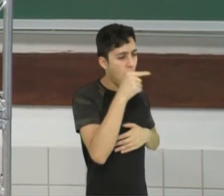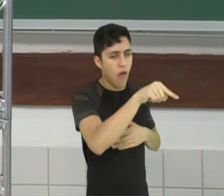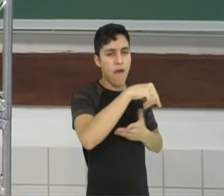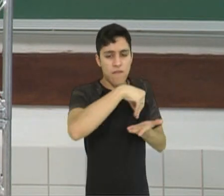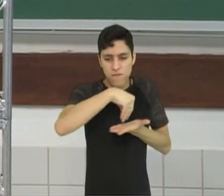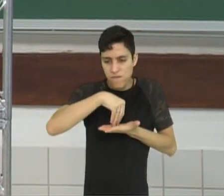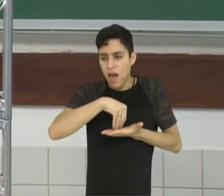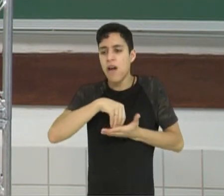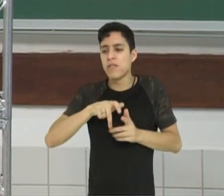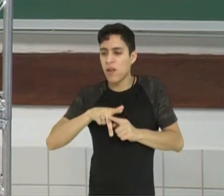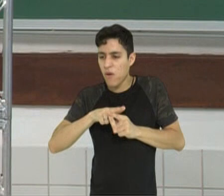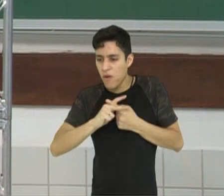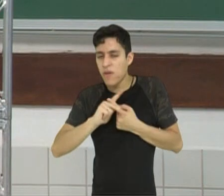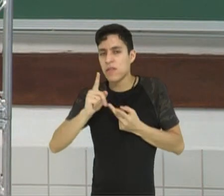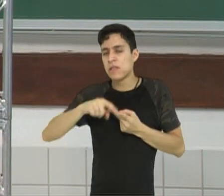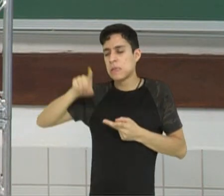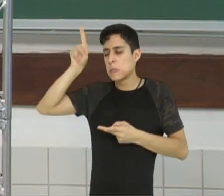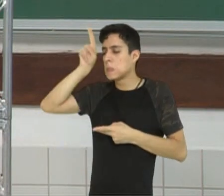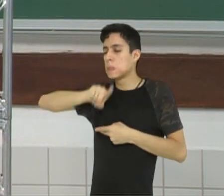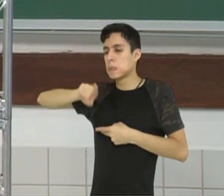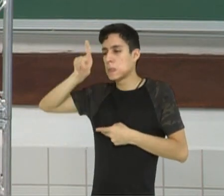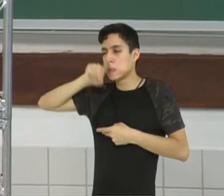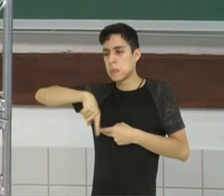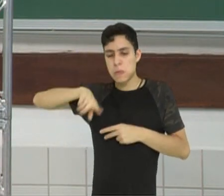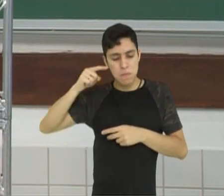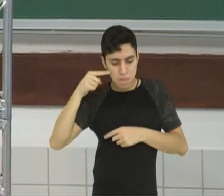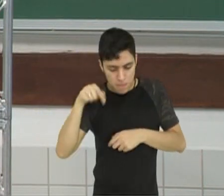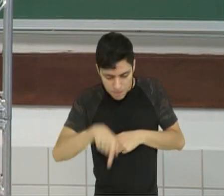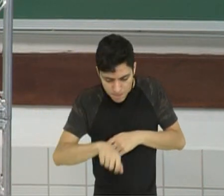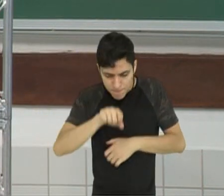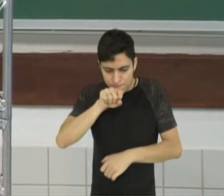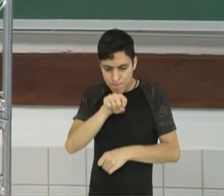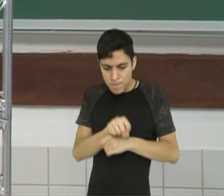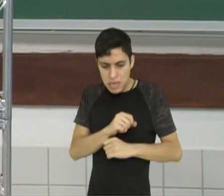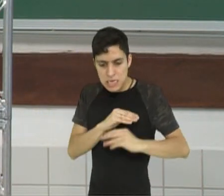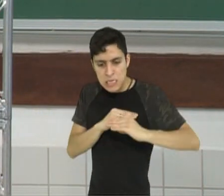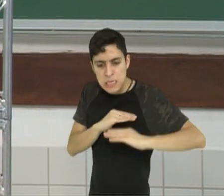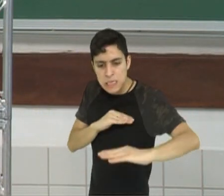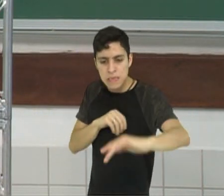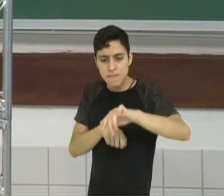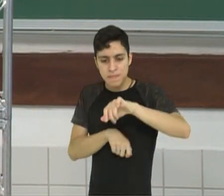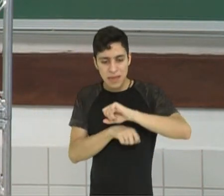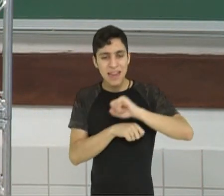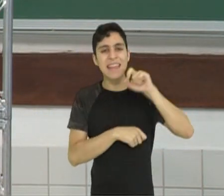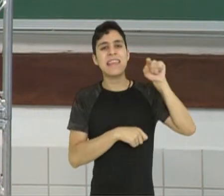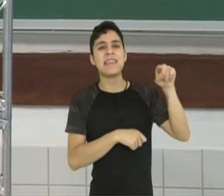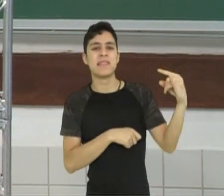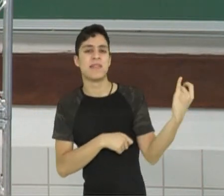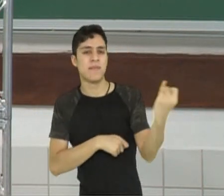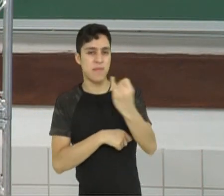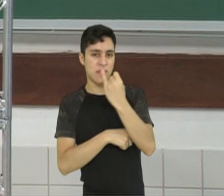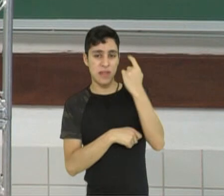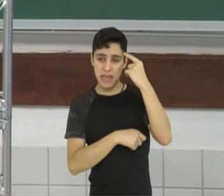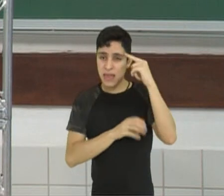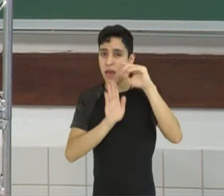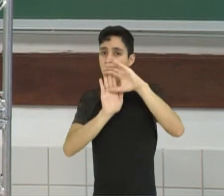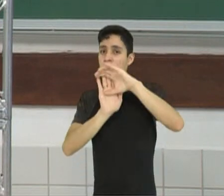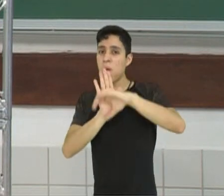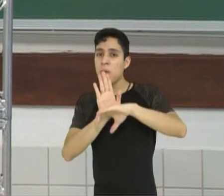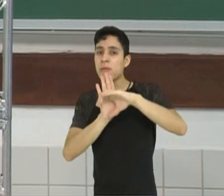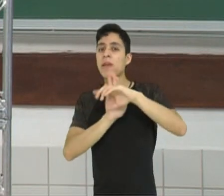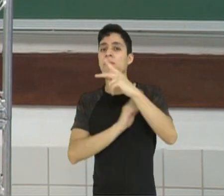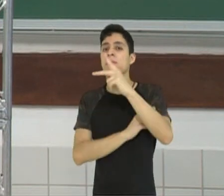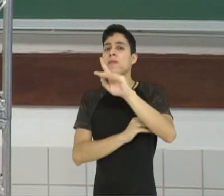aquele espaço, se perceber naquela ponte parada. Então, isso sim é importante. A ideia, o conceito da obra